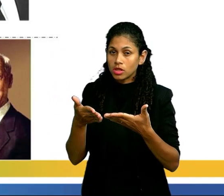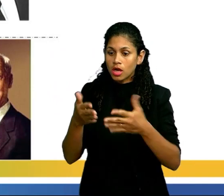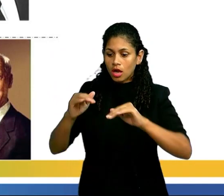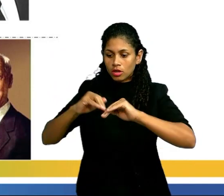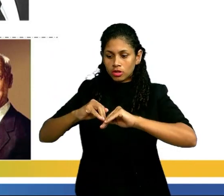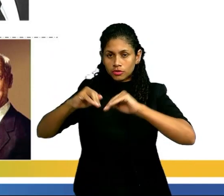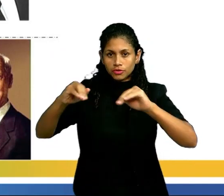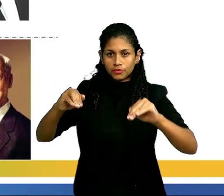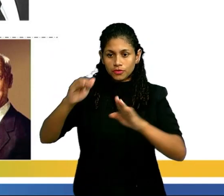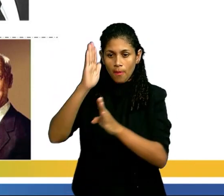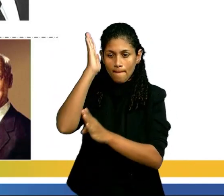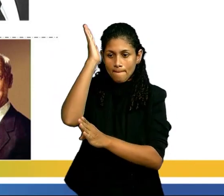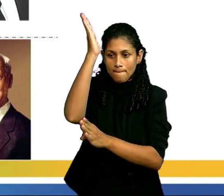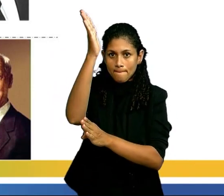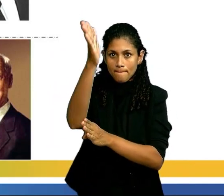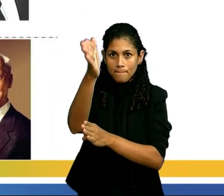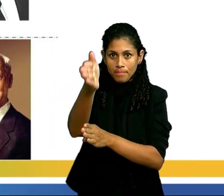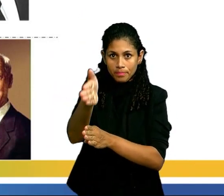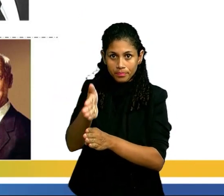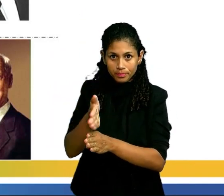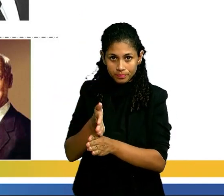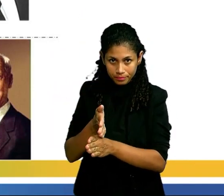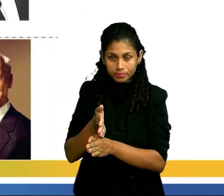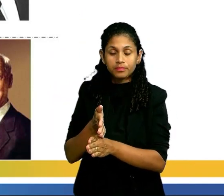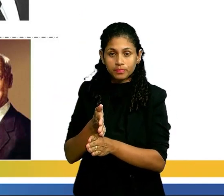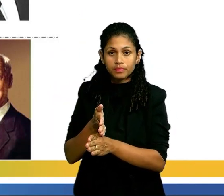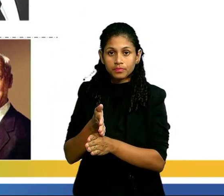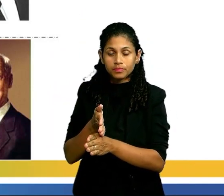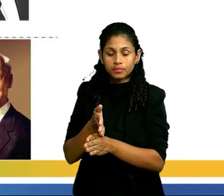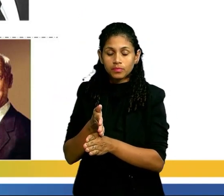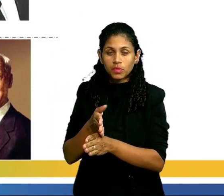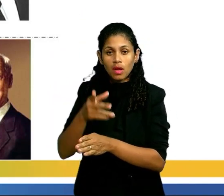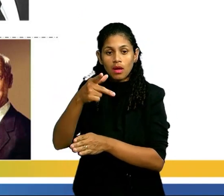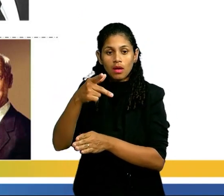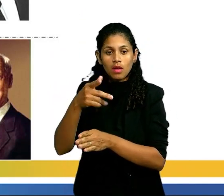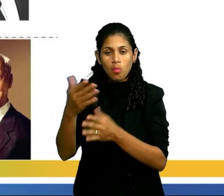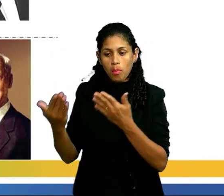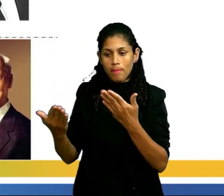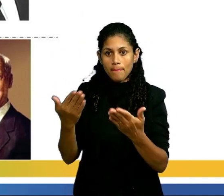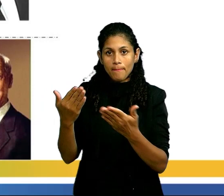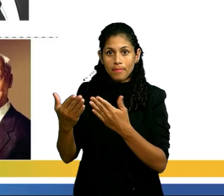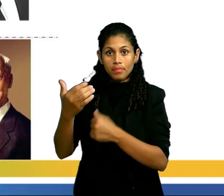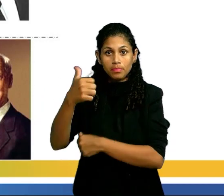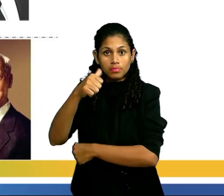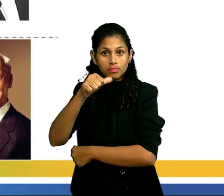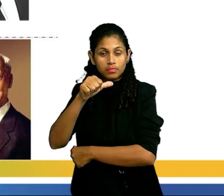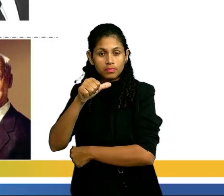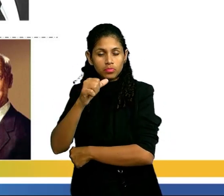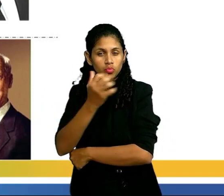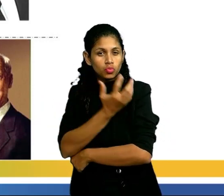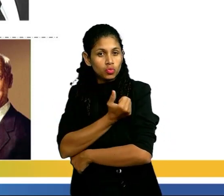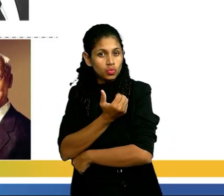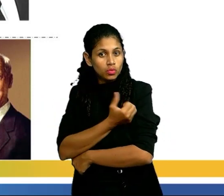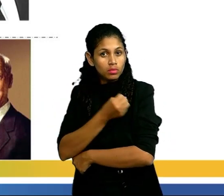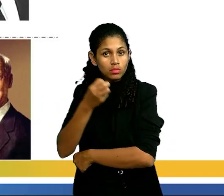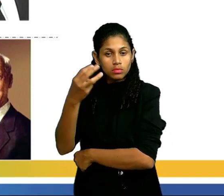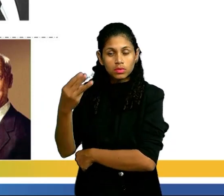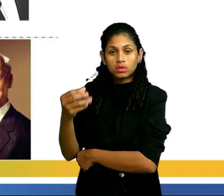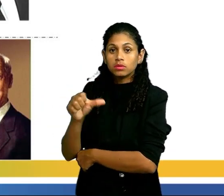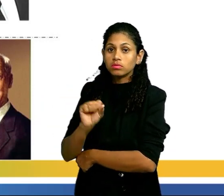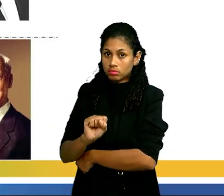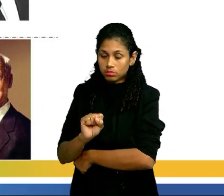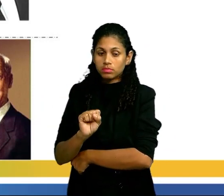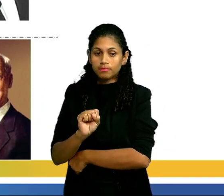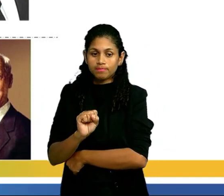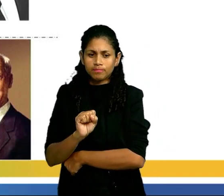imaginária chamada paralelo número 38. Dessa forma, dividida em norte e sul, a parte norte poderia estar sob